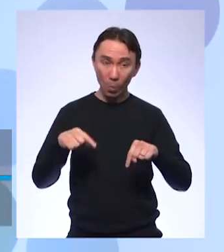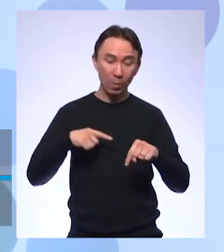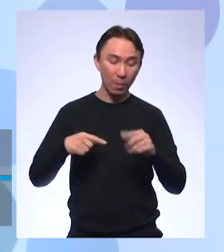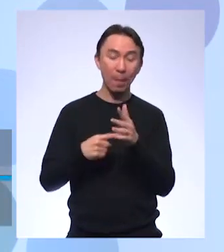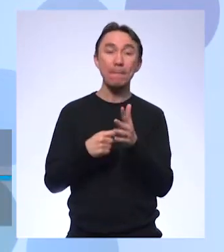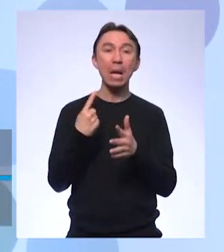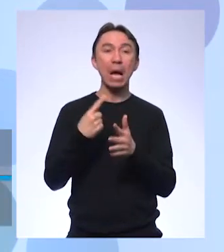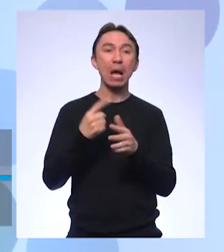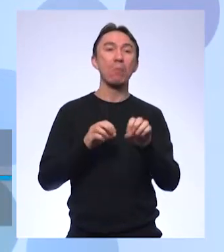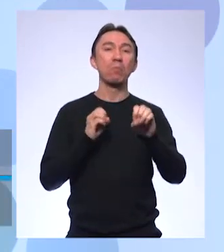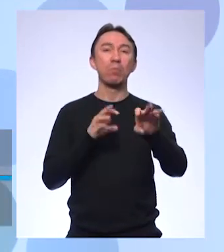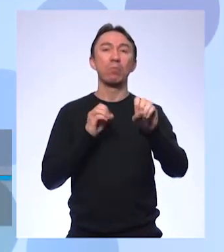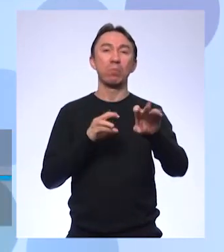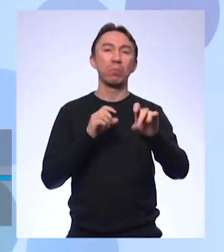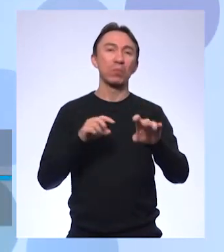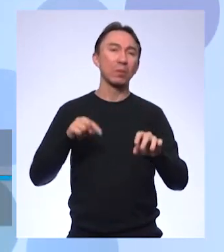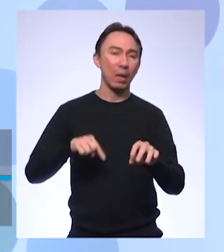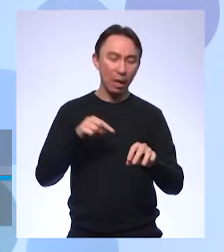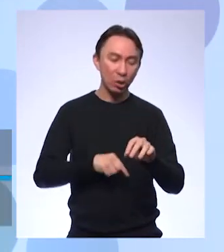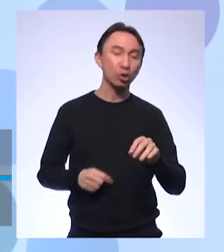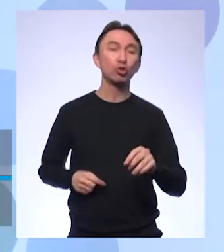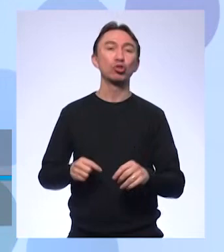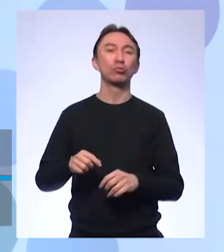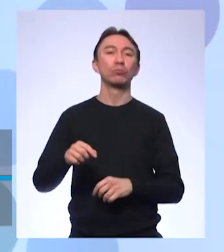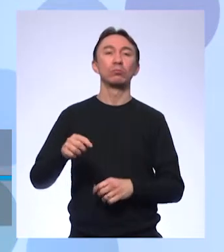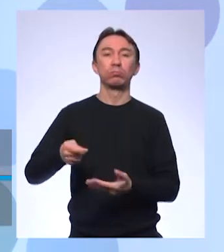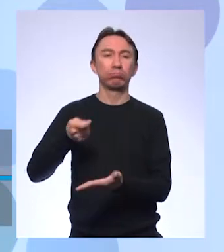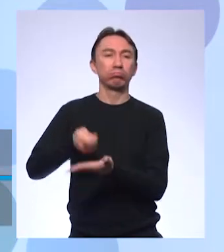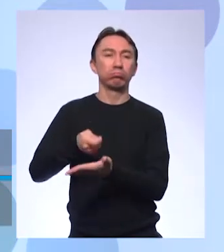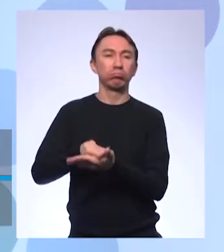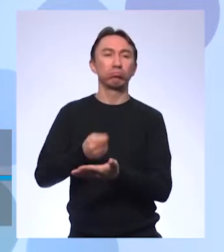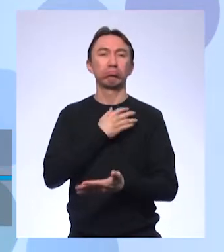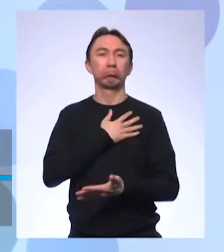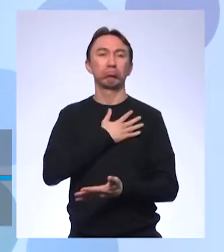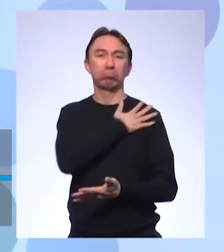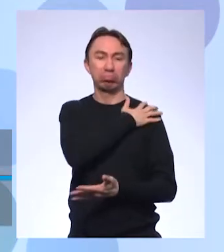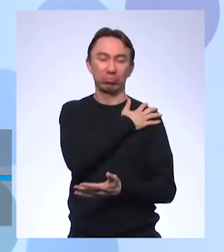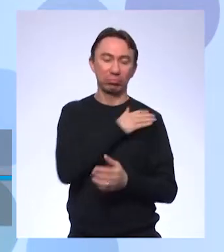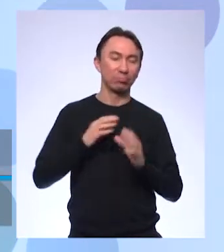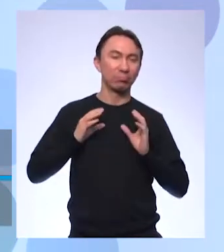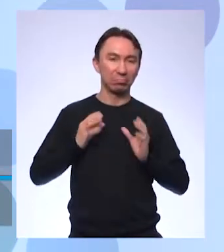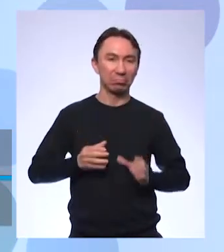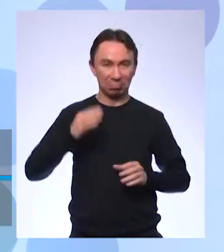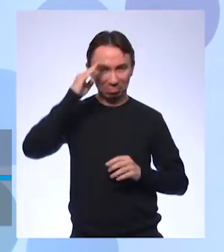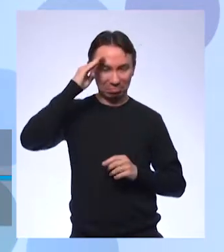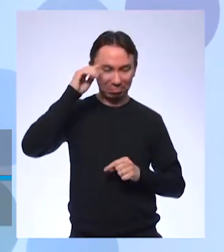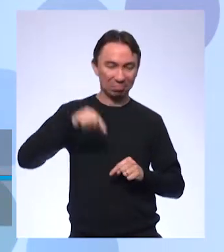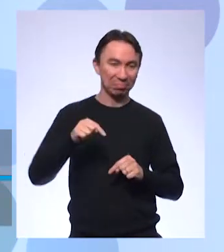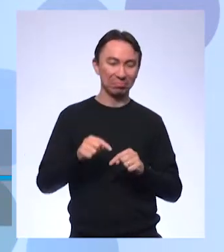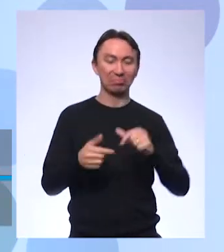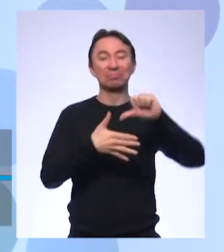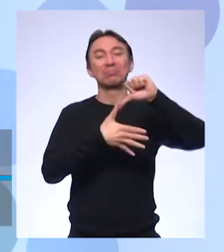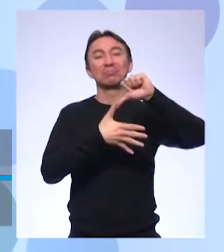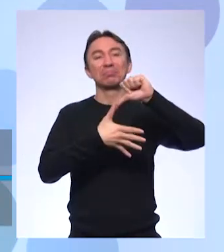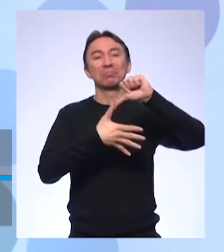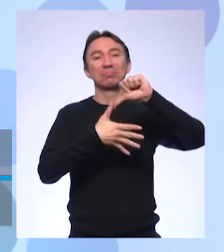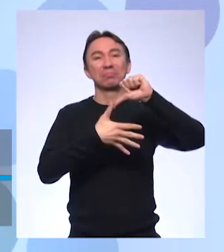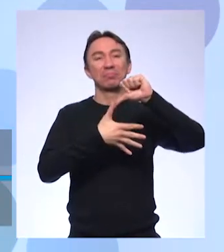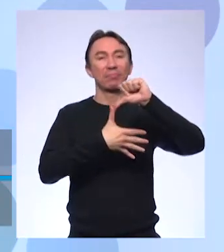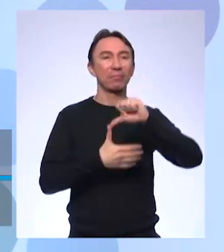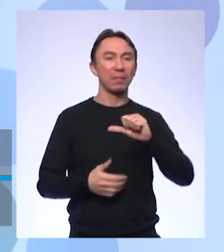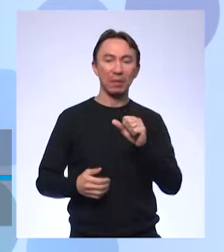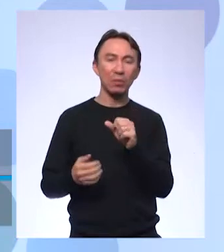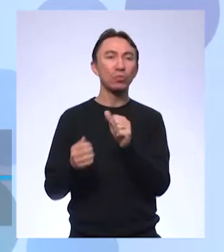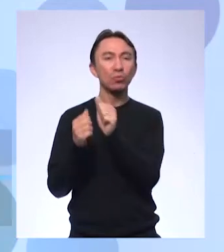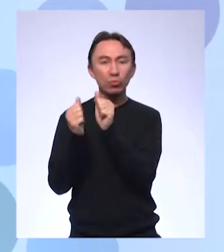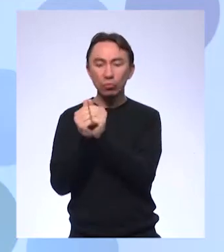aula sobre as ditaduras cívico-militares na América Latina. Para participar conosco nas